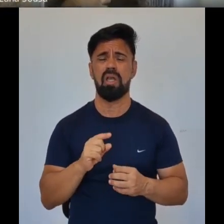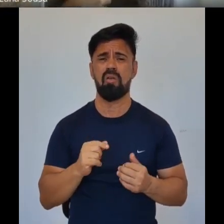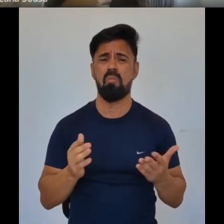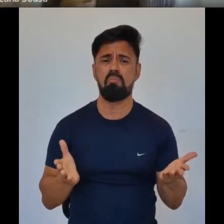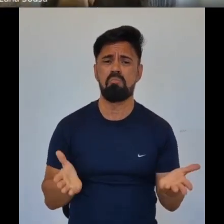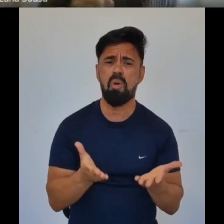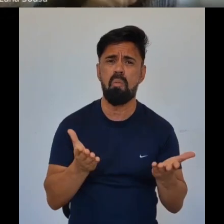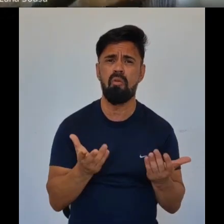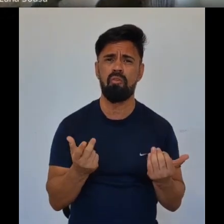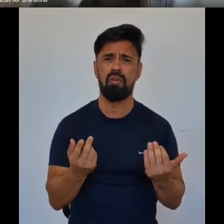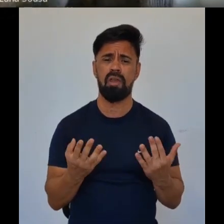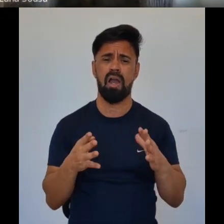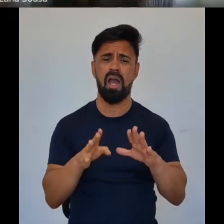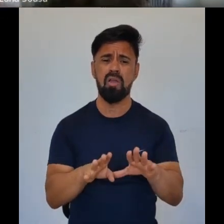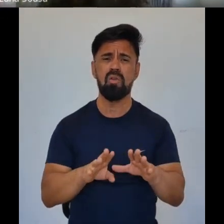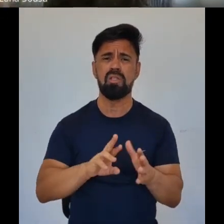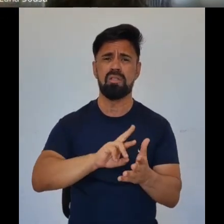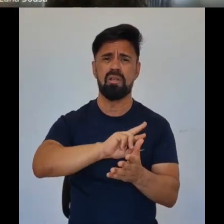LGBTQIA+. E aí,